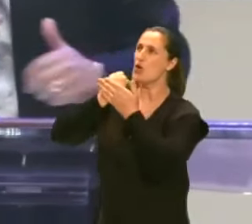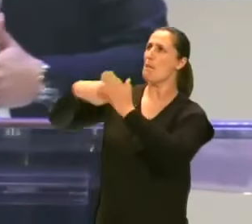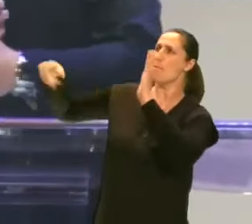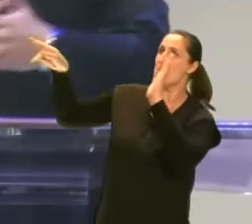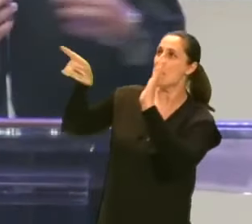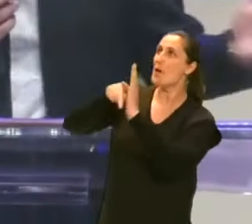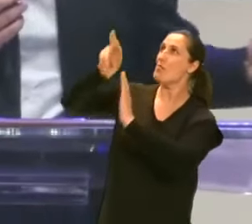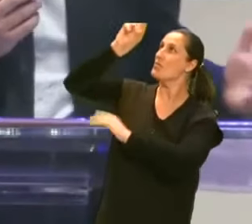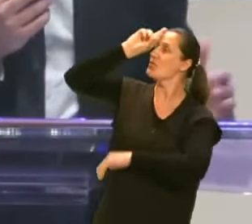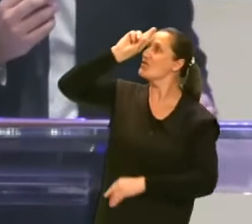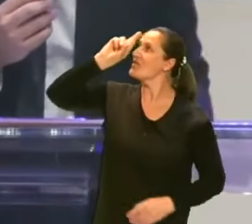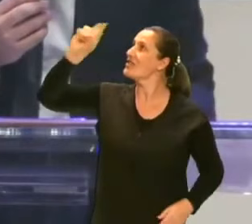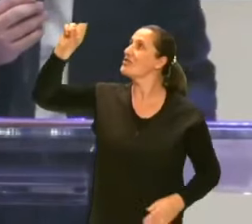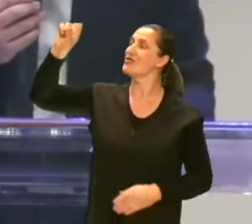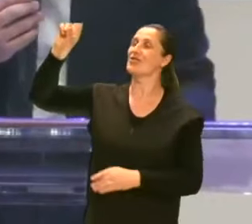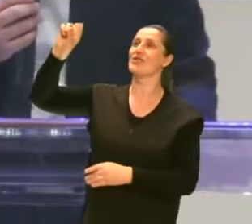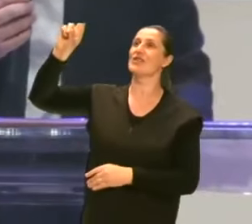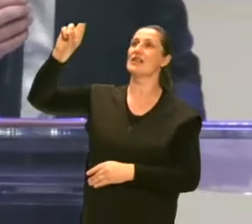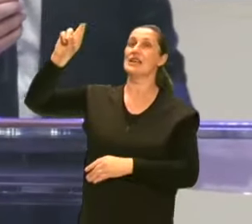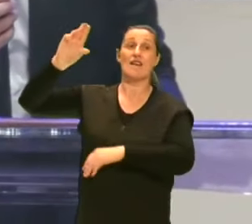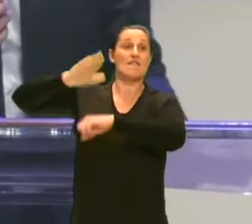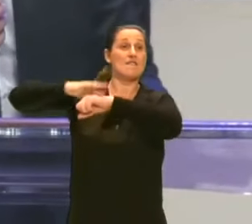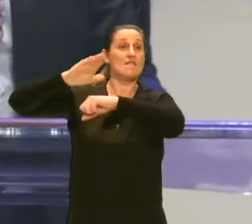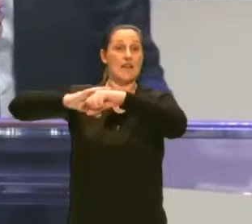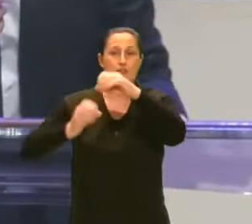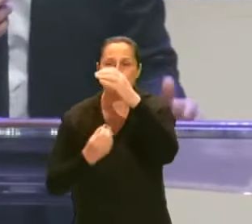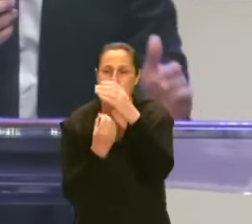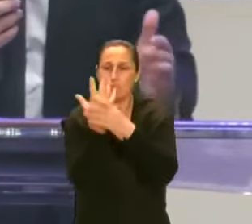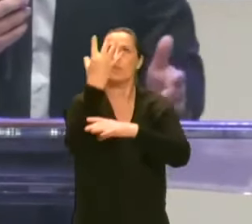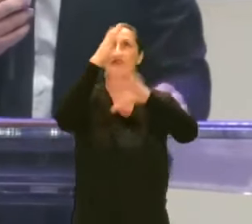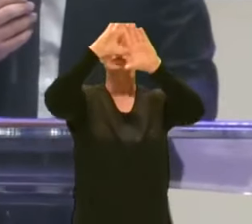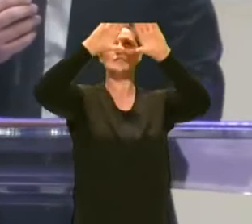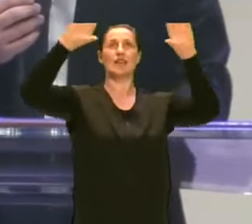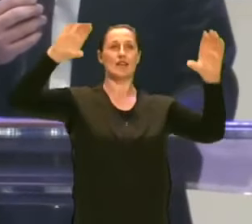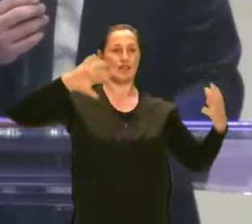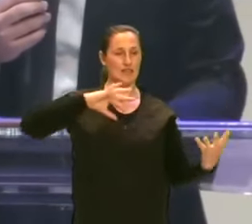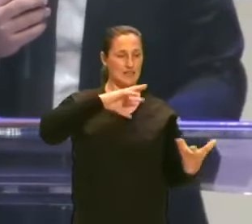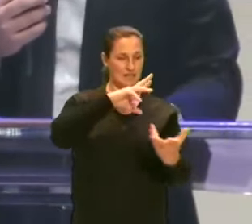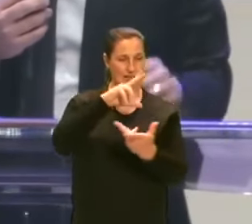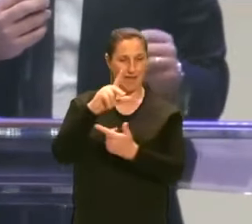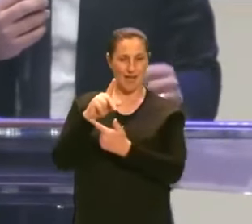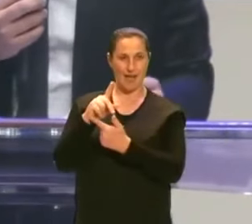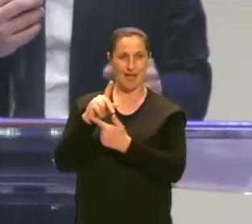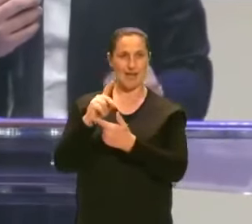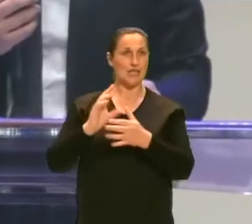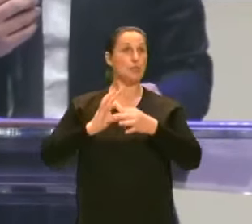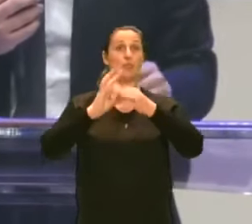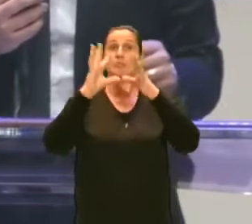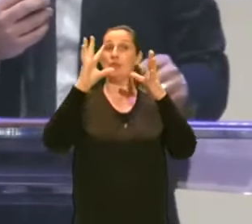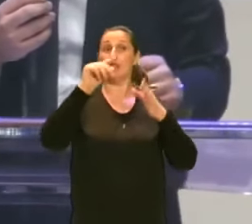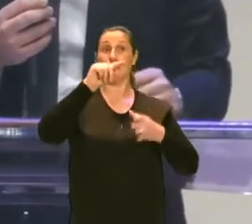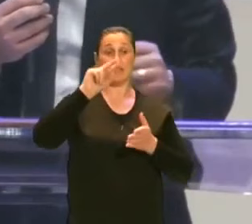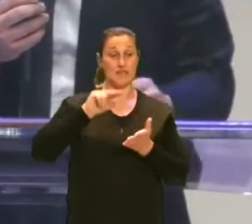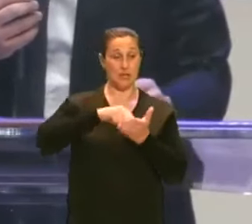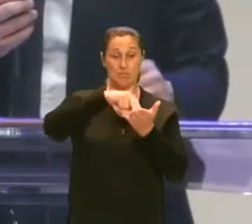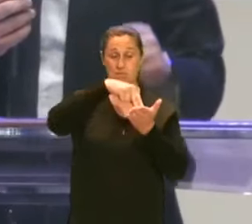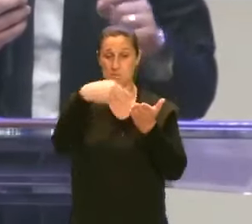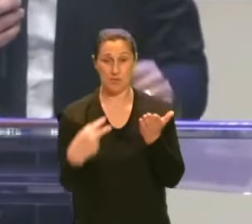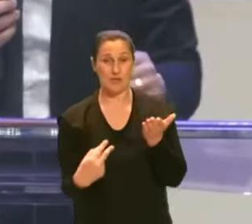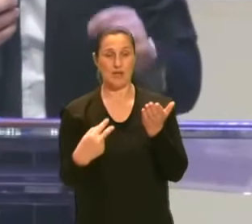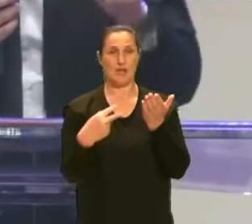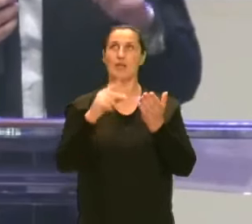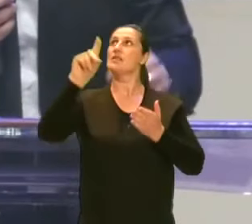que fez os céus e a terra. Ele não permitirá que você tropece. O seu protetor se manterá